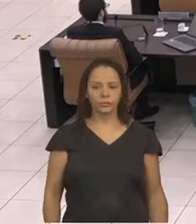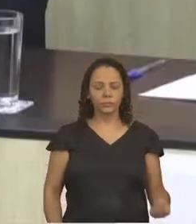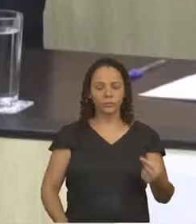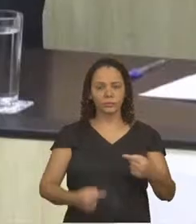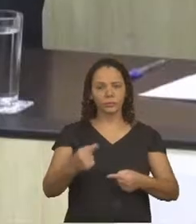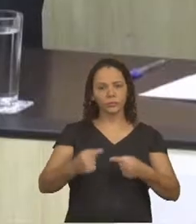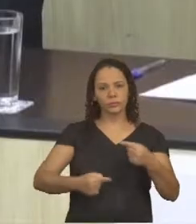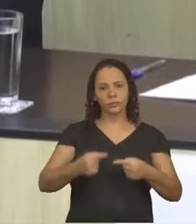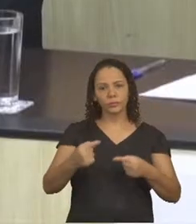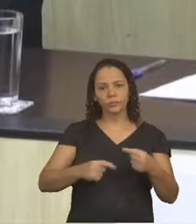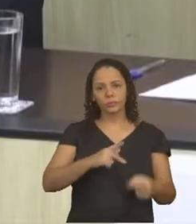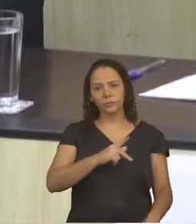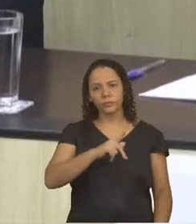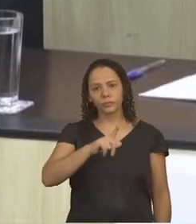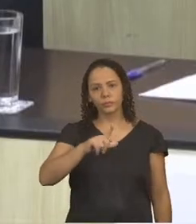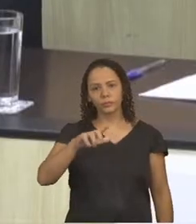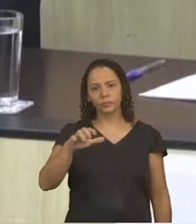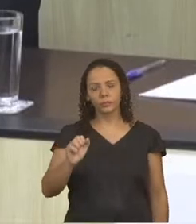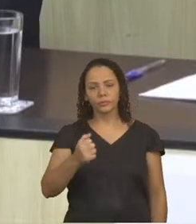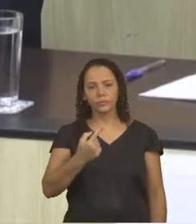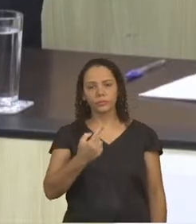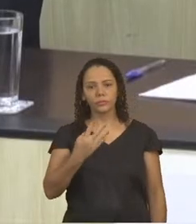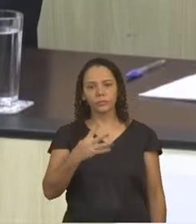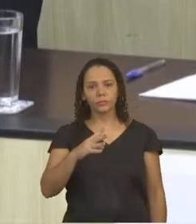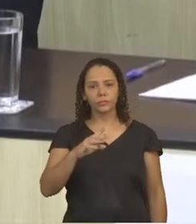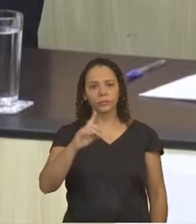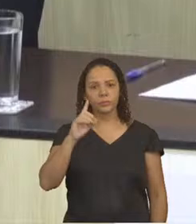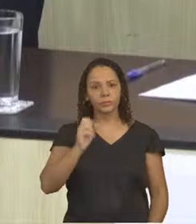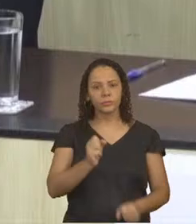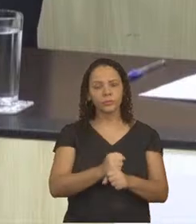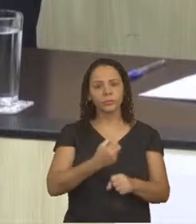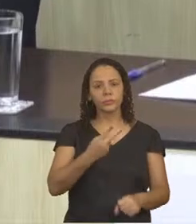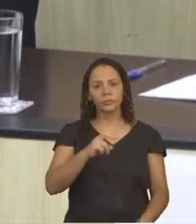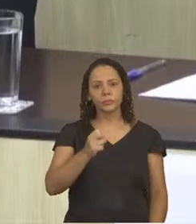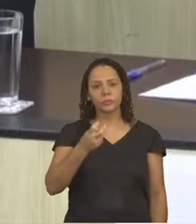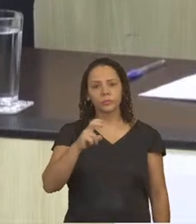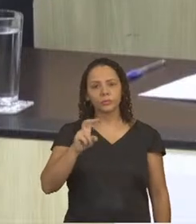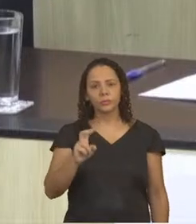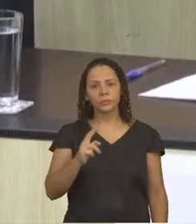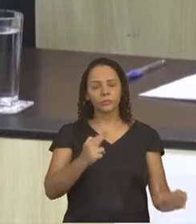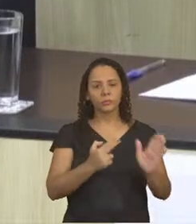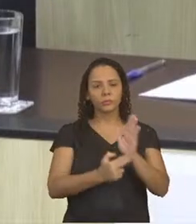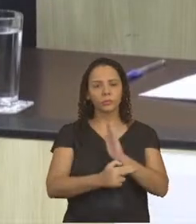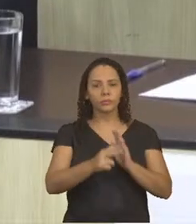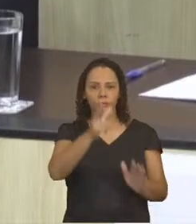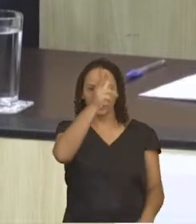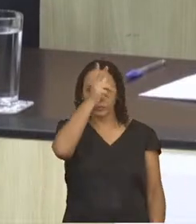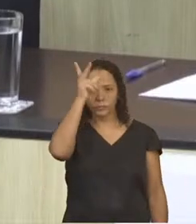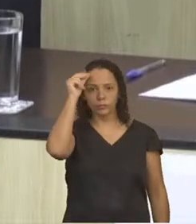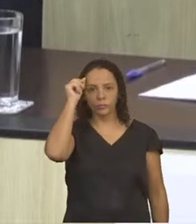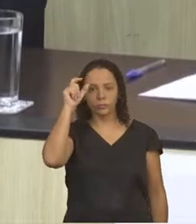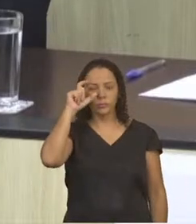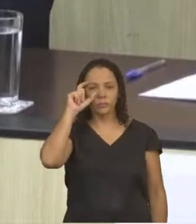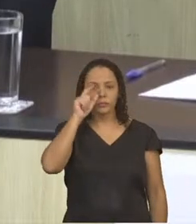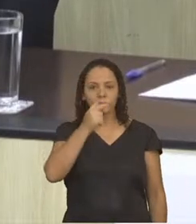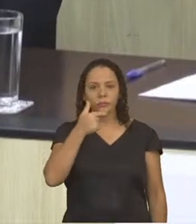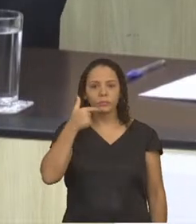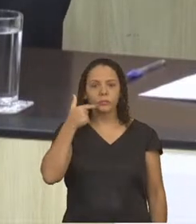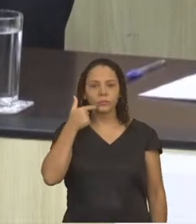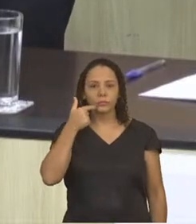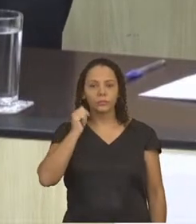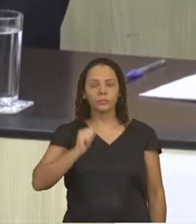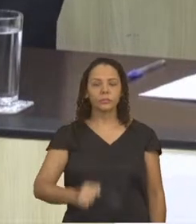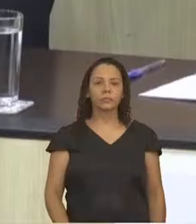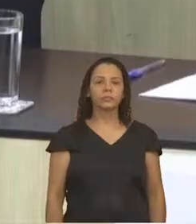Discussão única do PLE 14 de 2025. Autoria Prefeito Municipal Celso Flores de